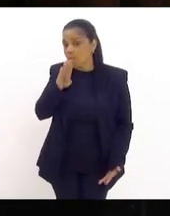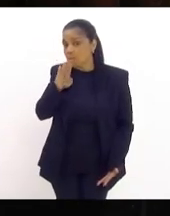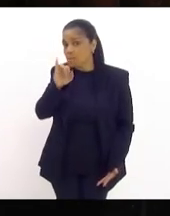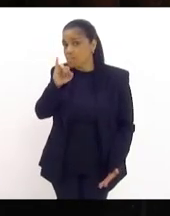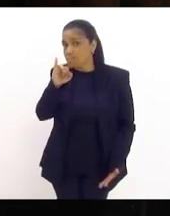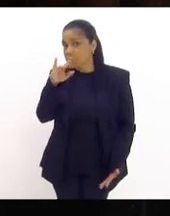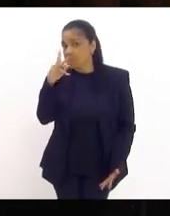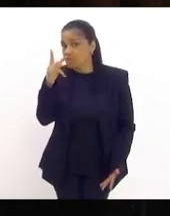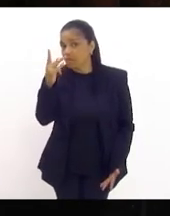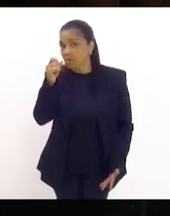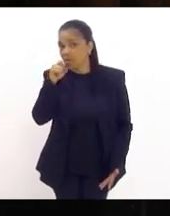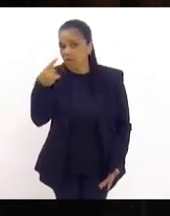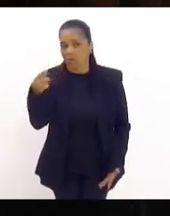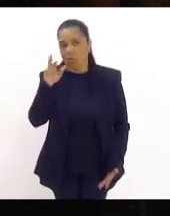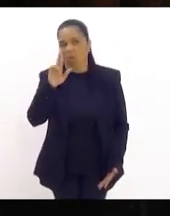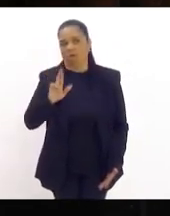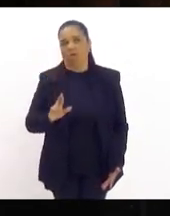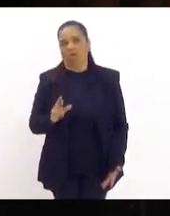Ora,